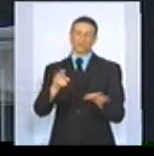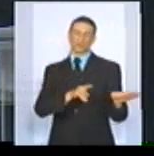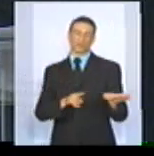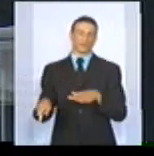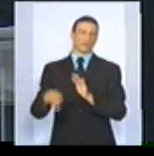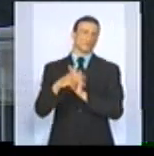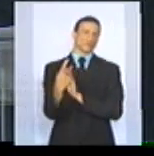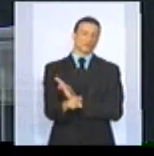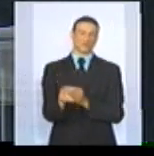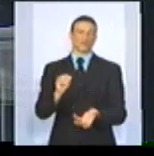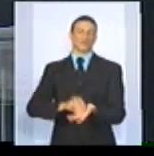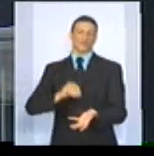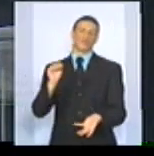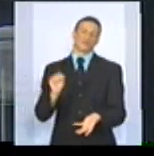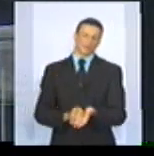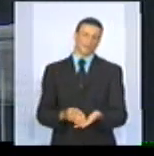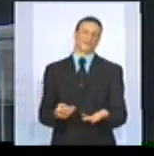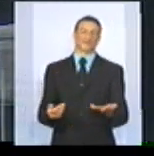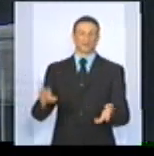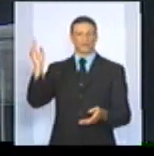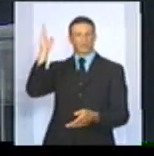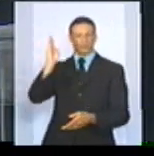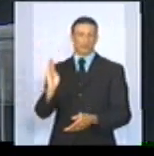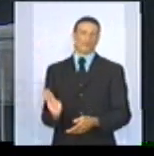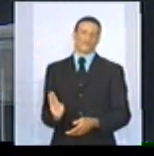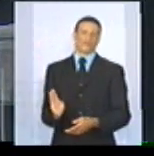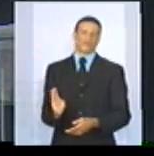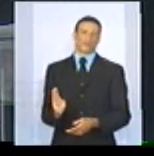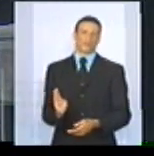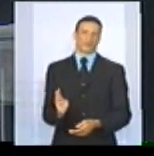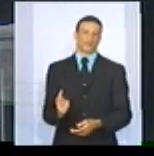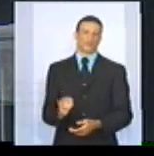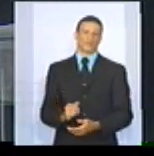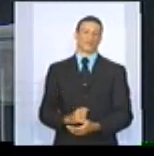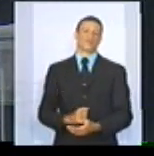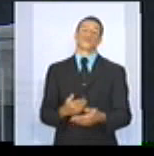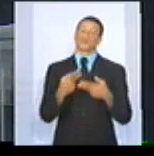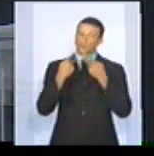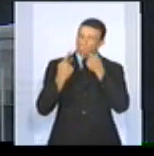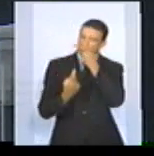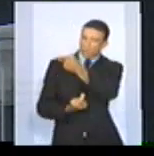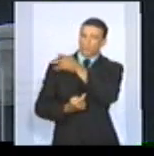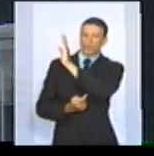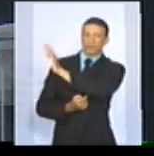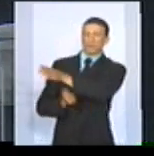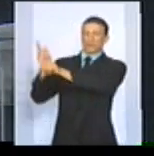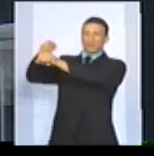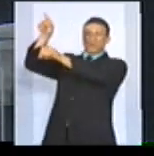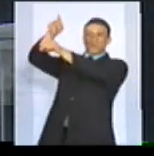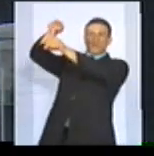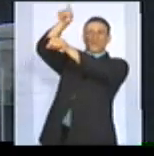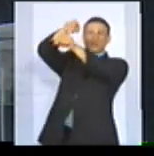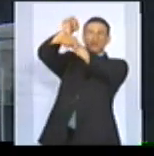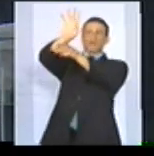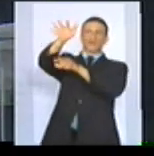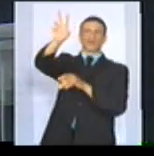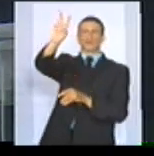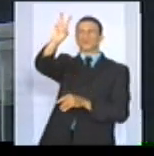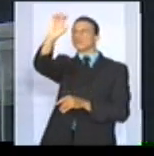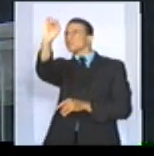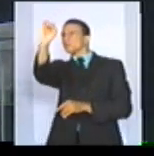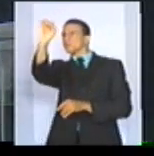essas cotas de produções nacionais de produção independente. Já disse, há países onde essas cotas chegam a